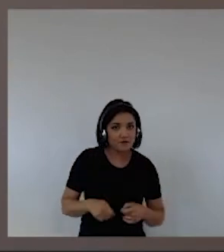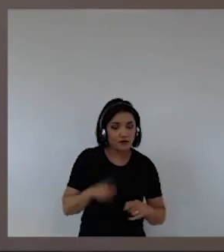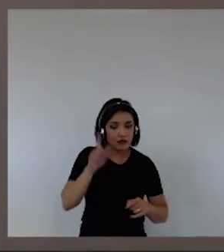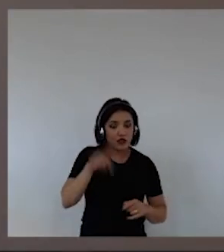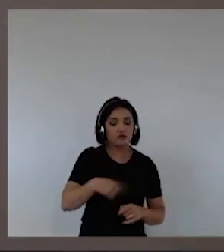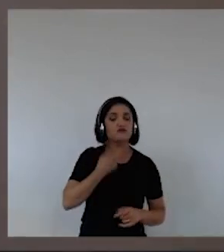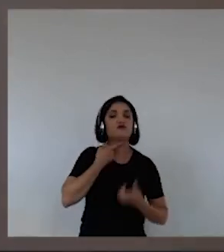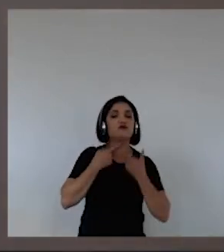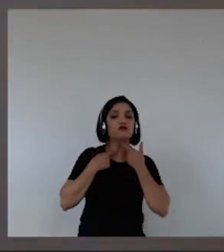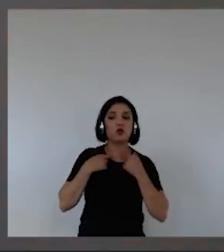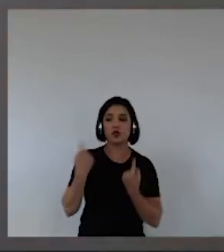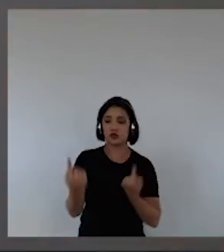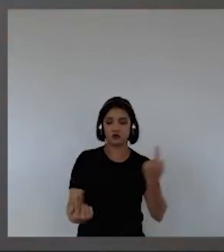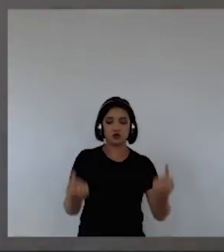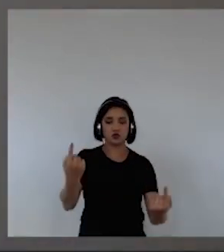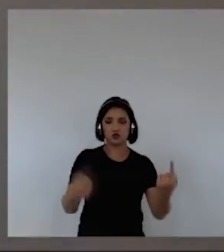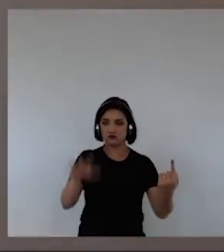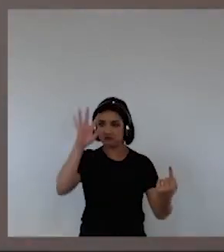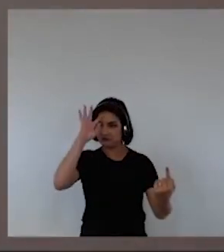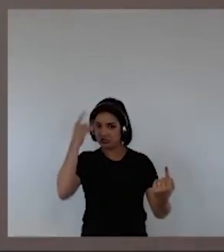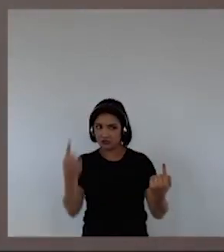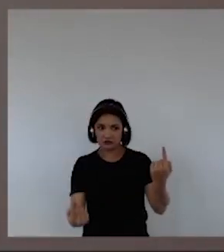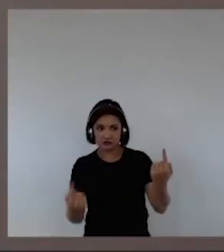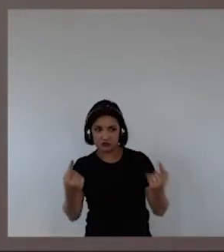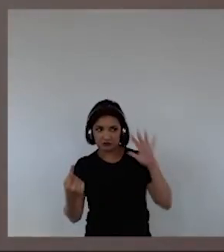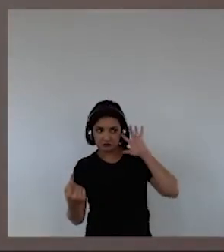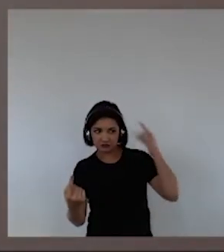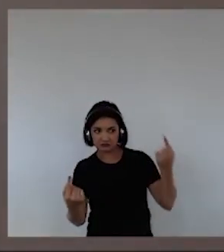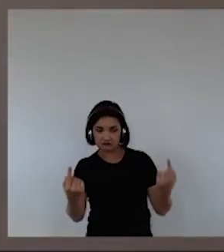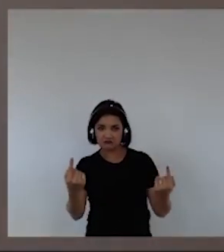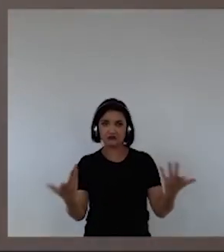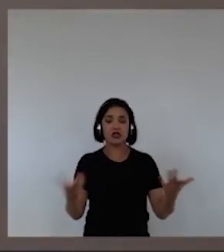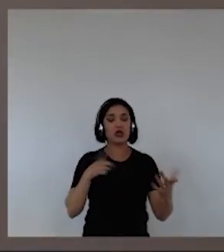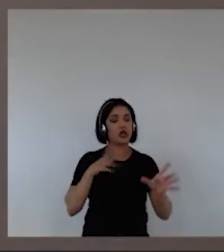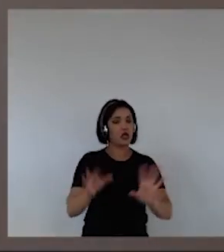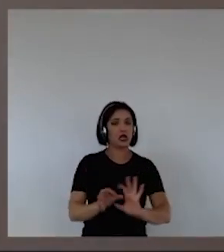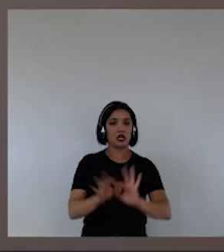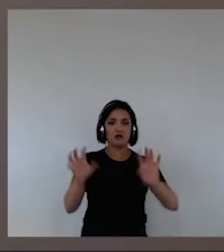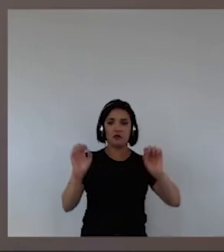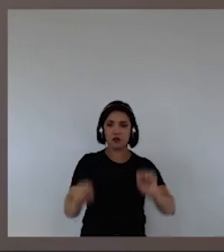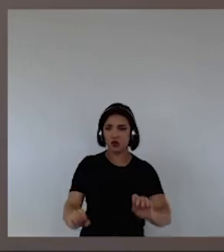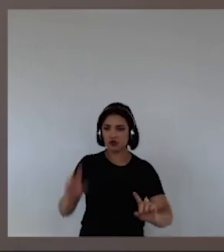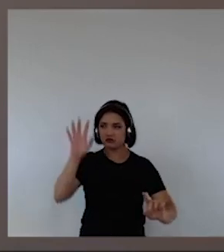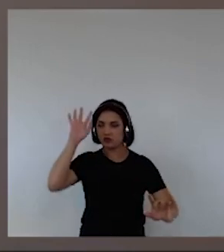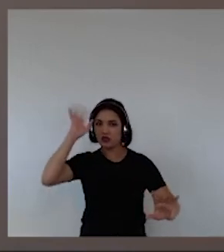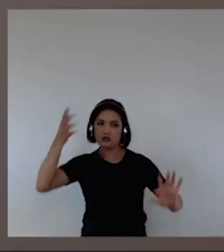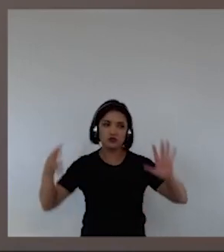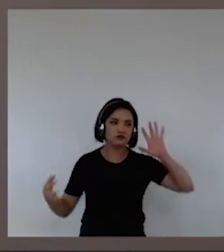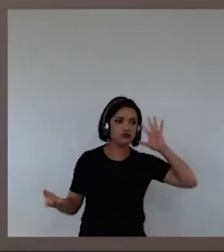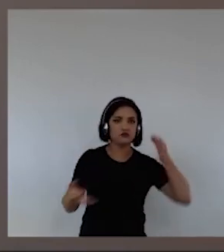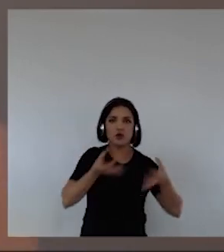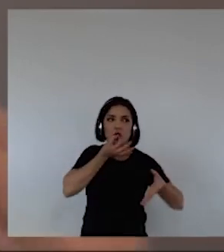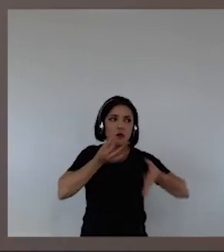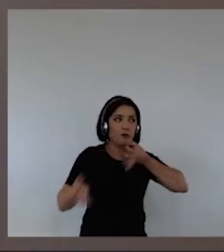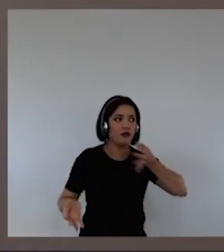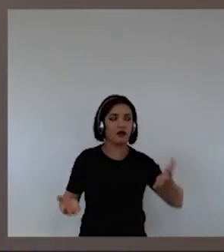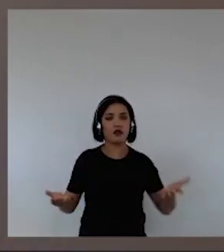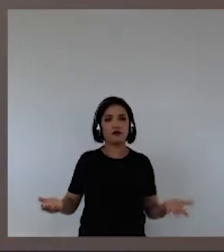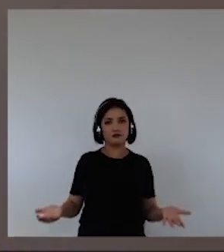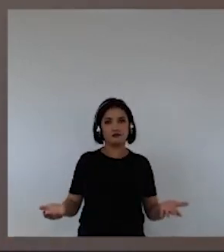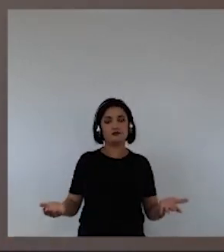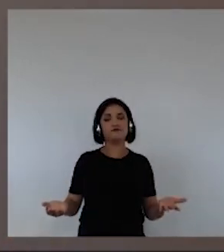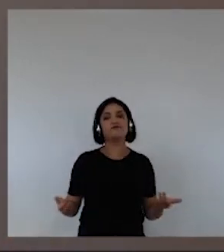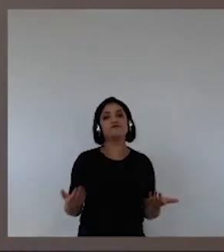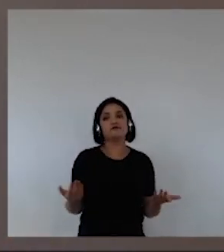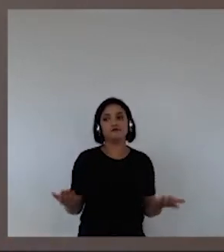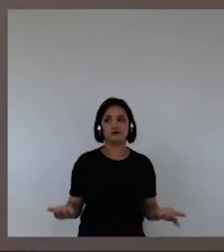adstrita à vontade das partes, né? Então, as partes têm essa liberdade de, muitas vezes, dispor sobre isso,